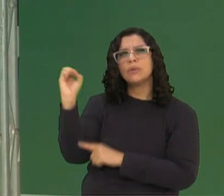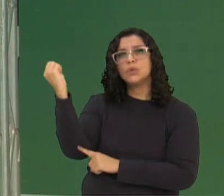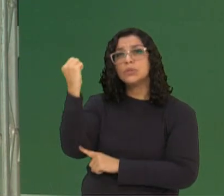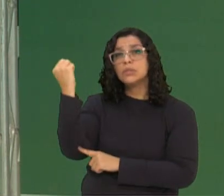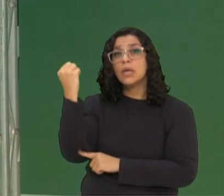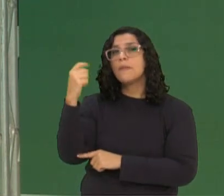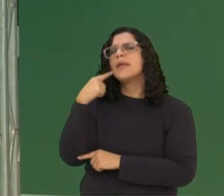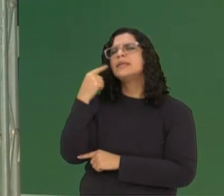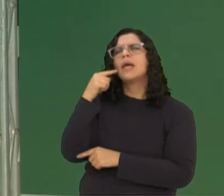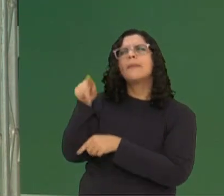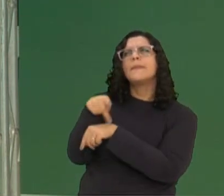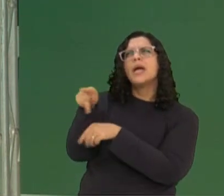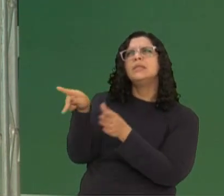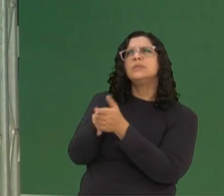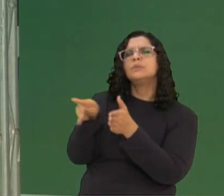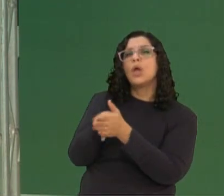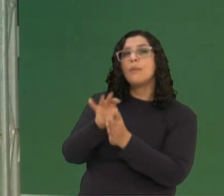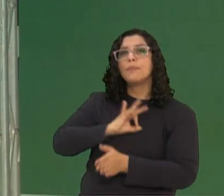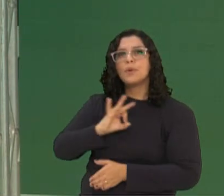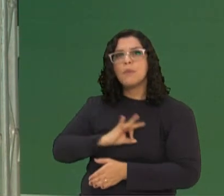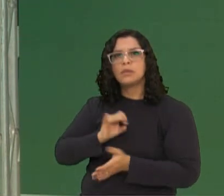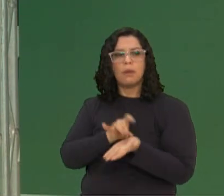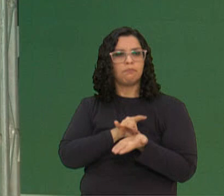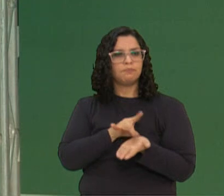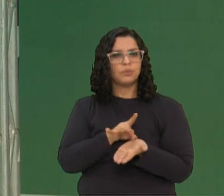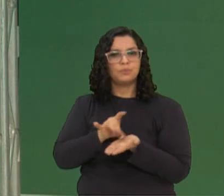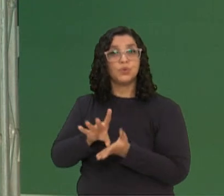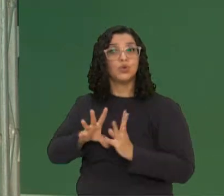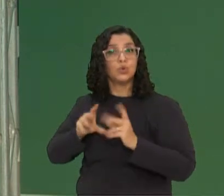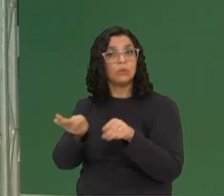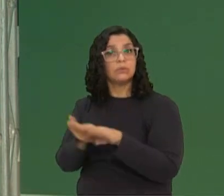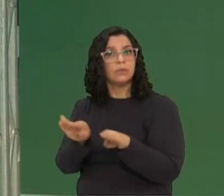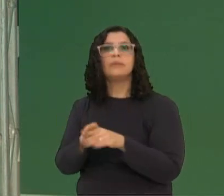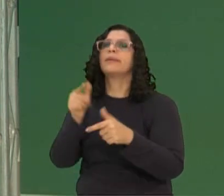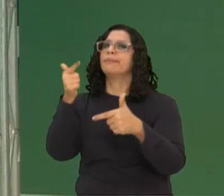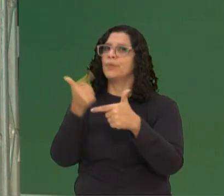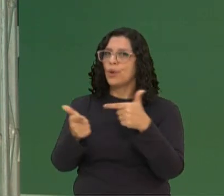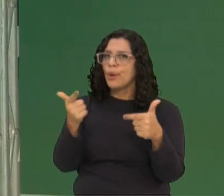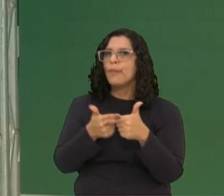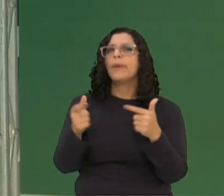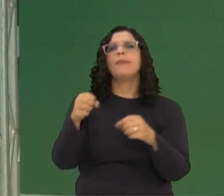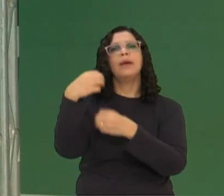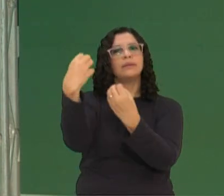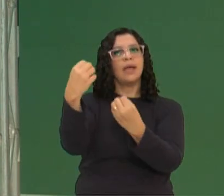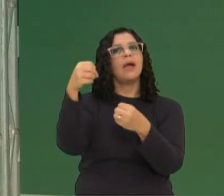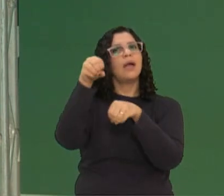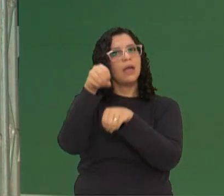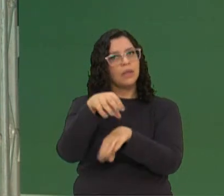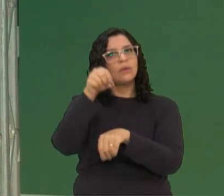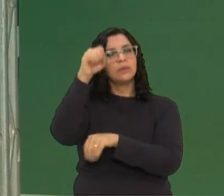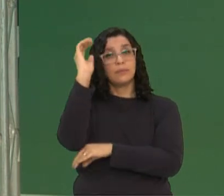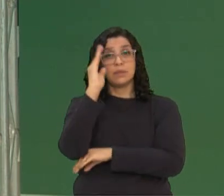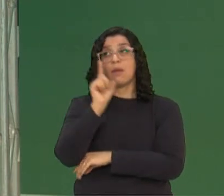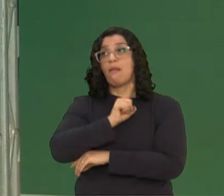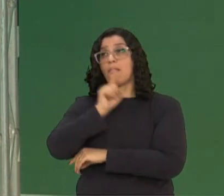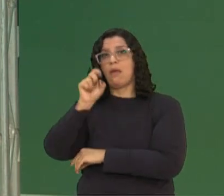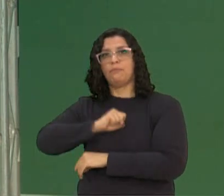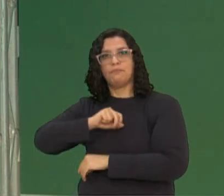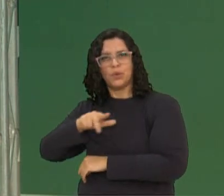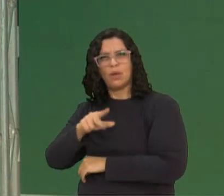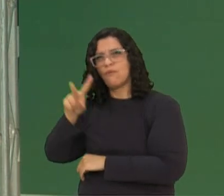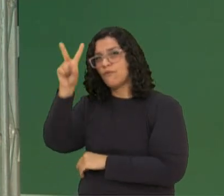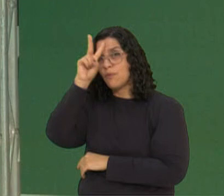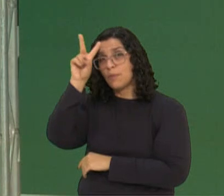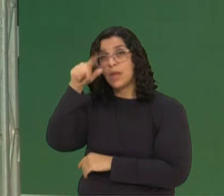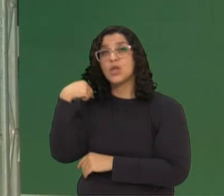de jesuítas ali. Então ele procurou expulsar. Isso deu problemas educacionais para o Brasil. Mas em Portugal, vamos lembrar que o